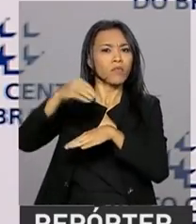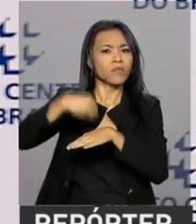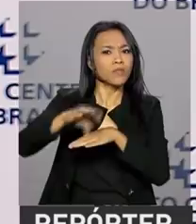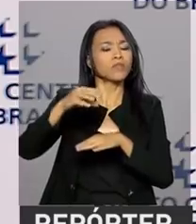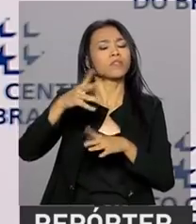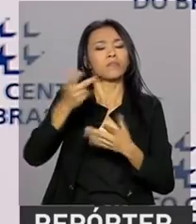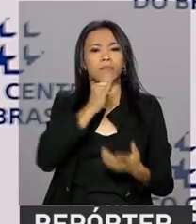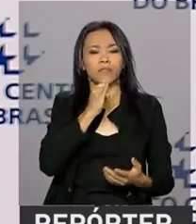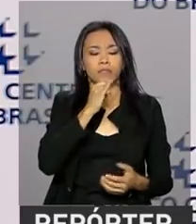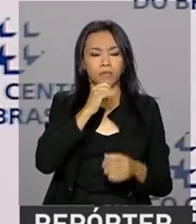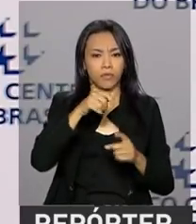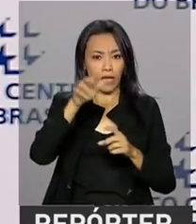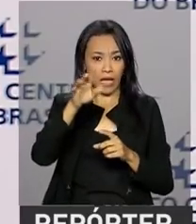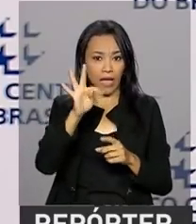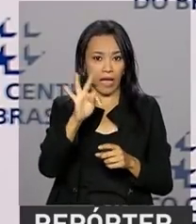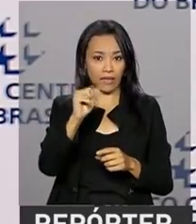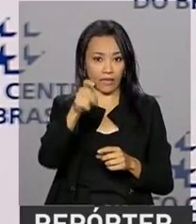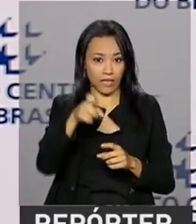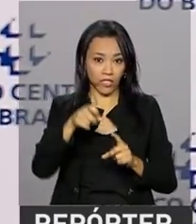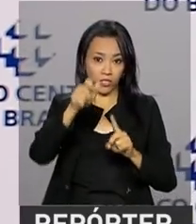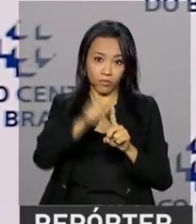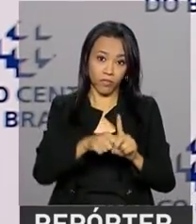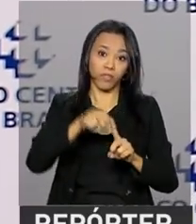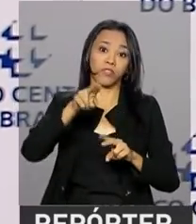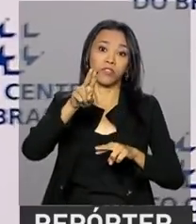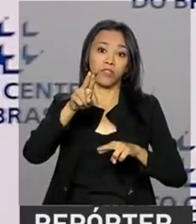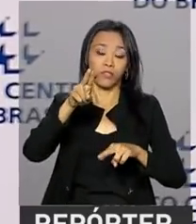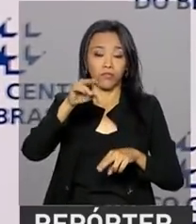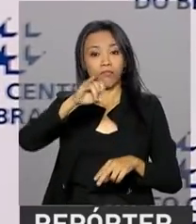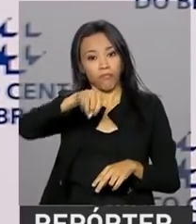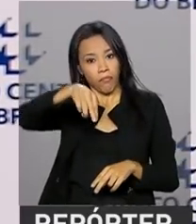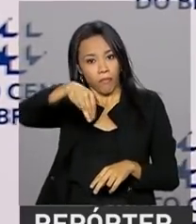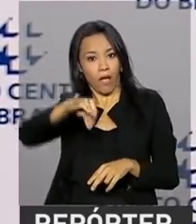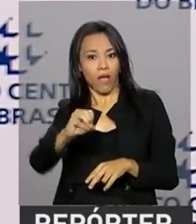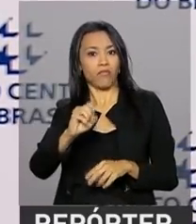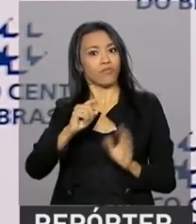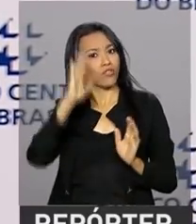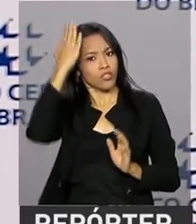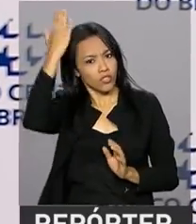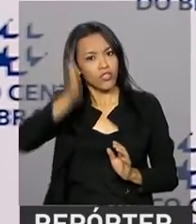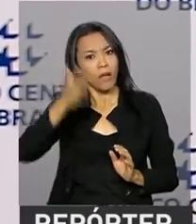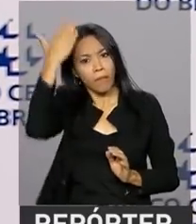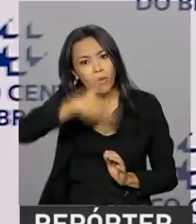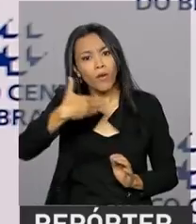mês de maio, que se refere apenas à primeira semana, já mostra continuidade dessa queda,